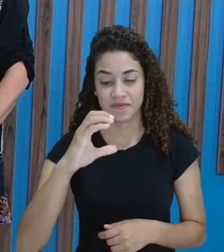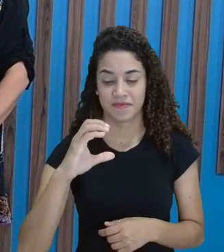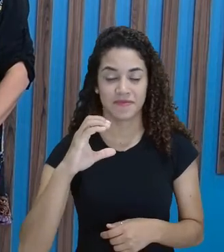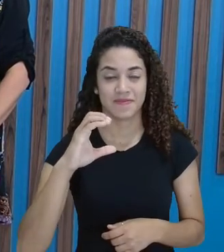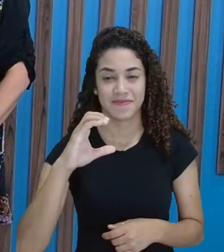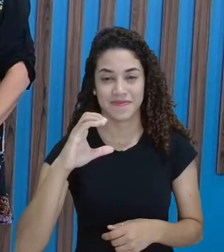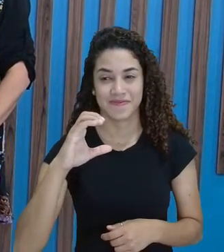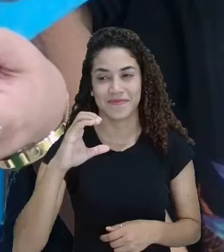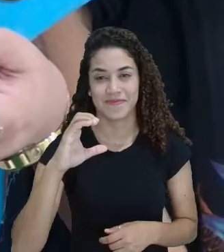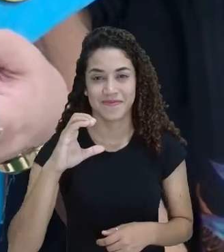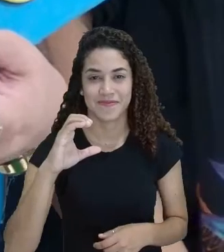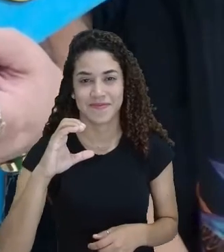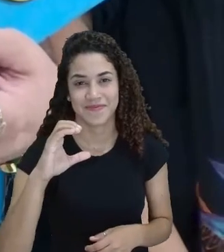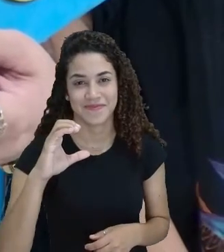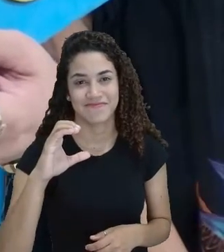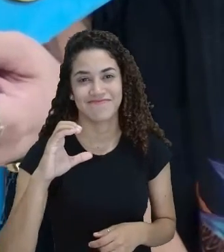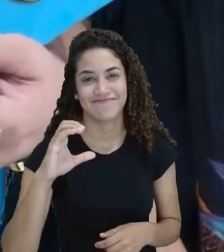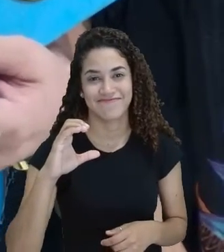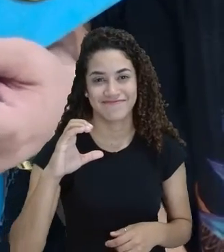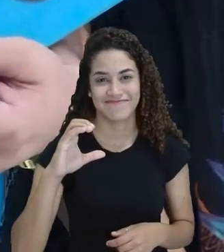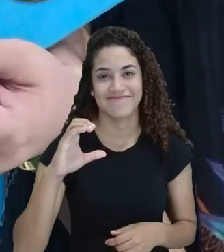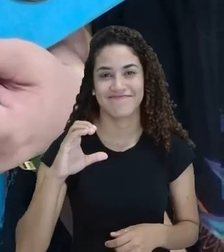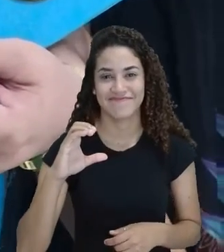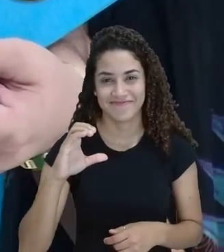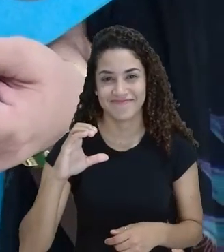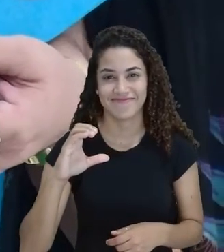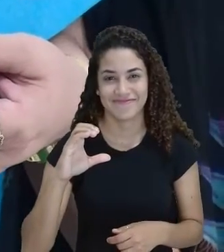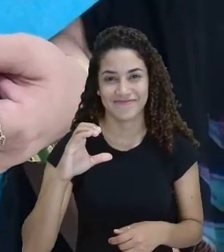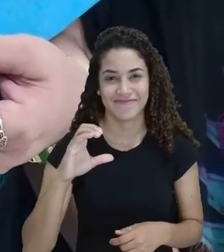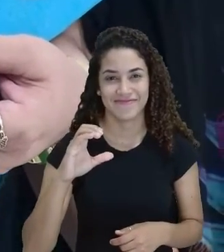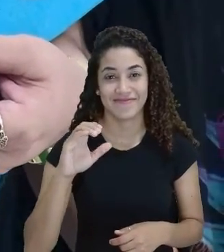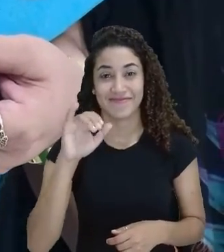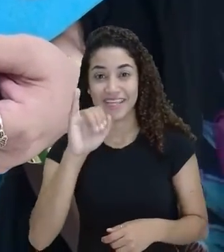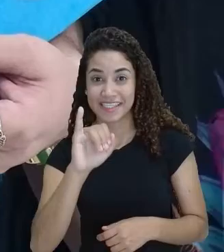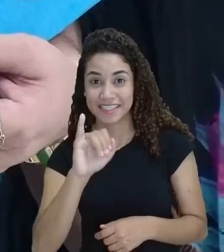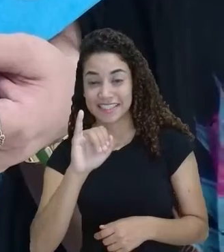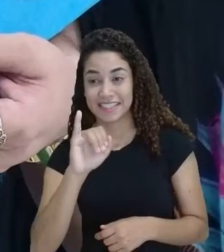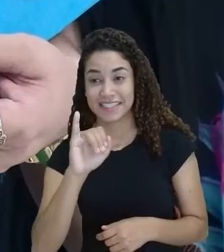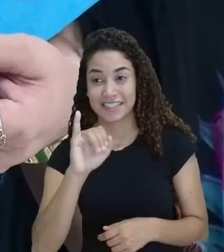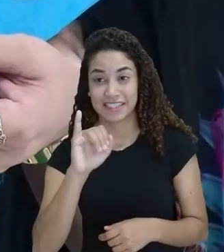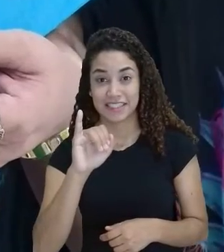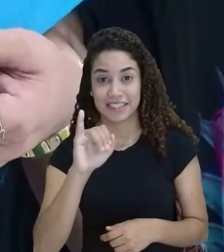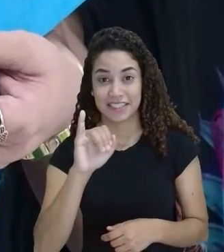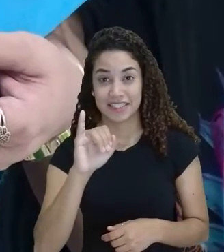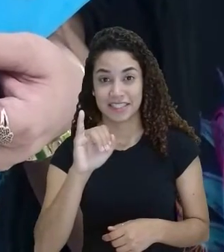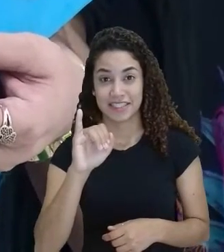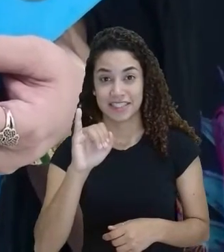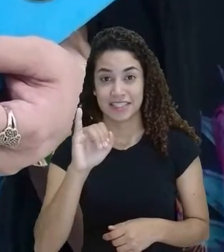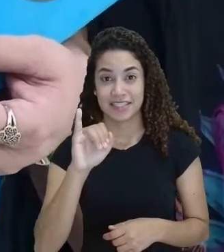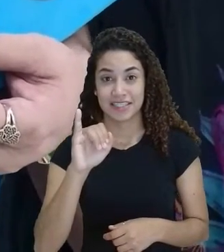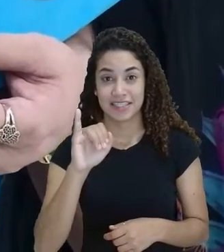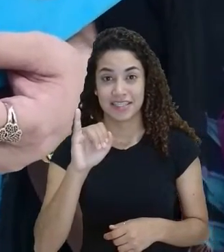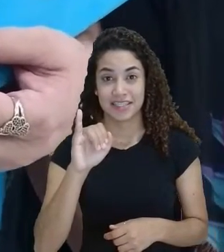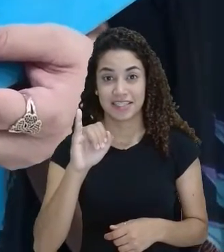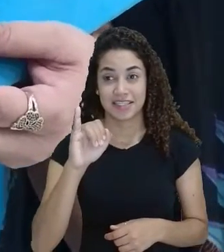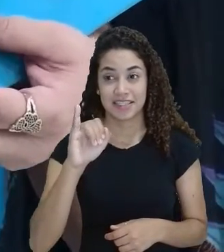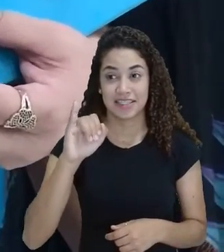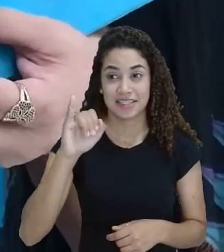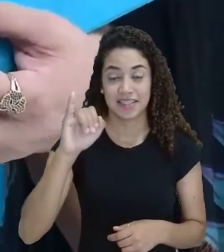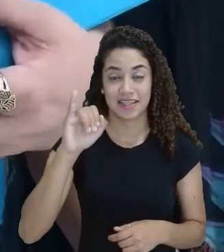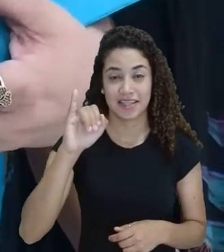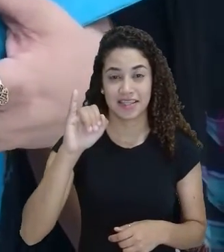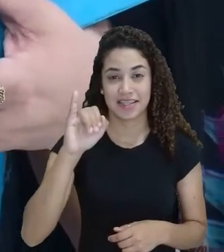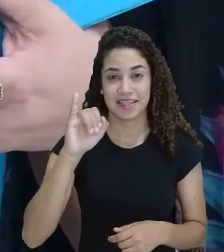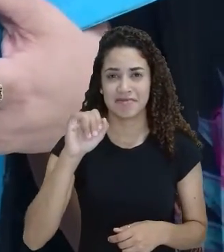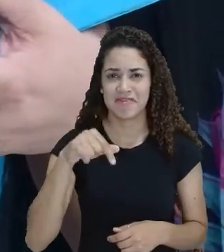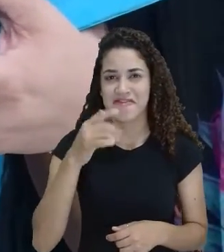E agora? Eita, C. Eita. E vá. Sim. Vá, sim.